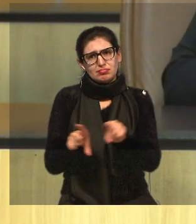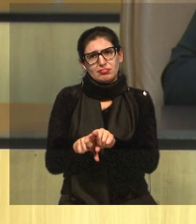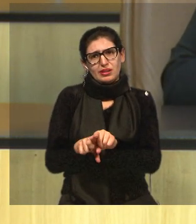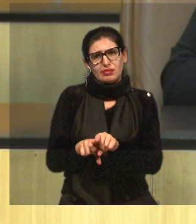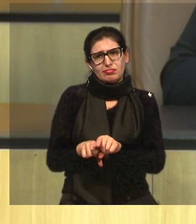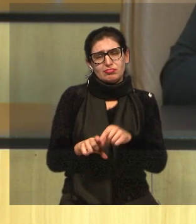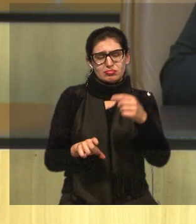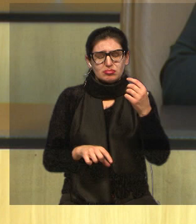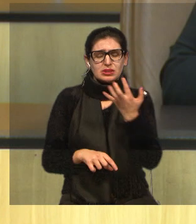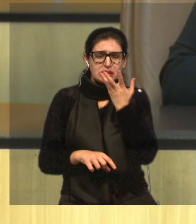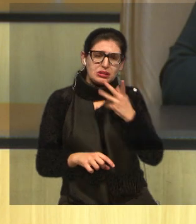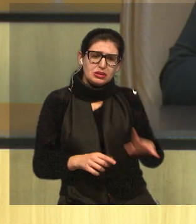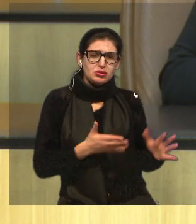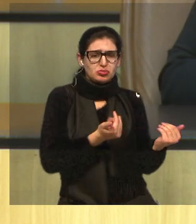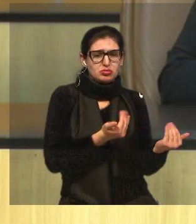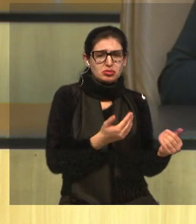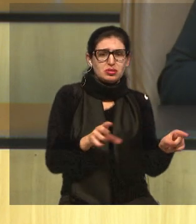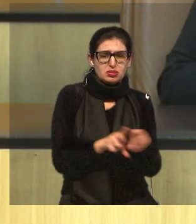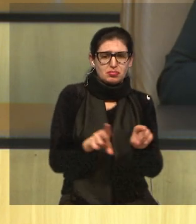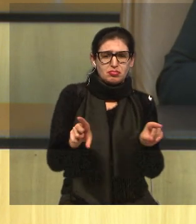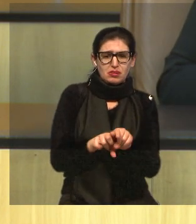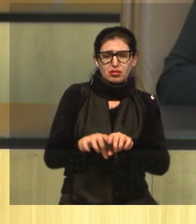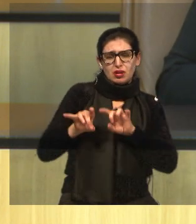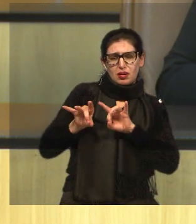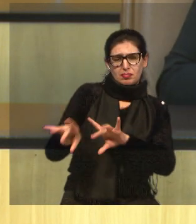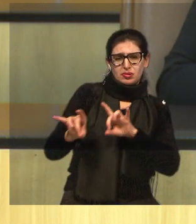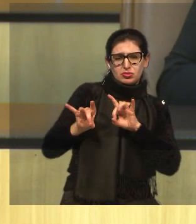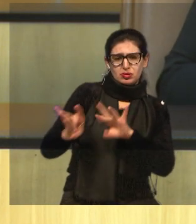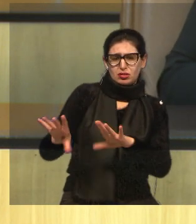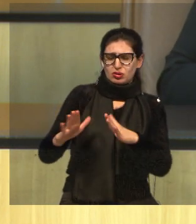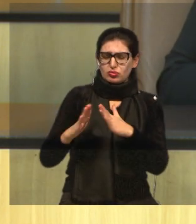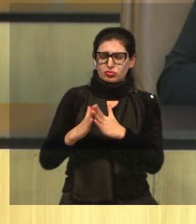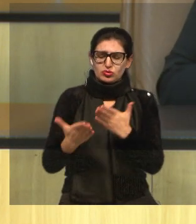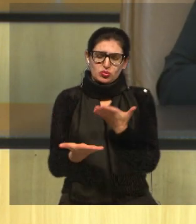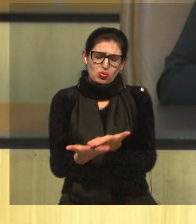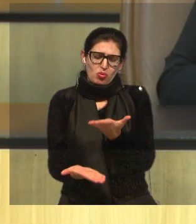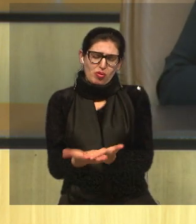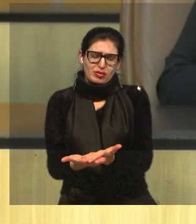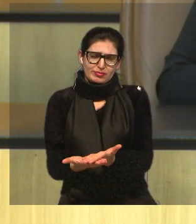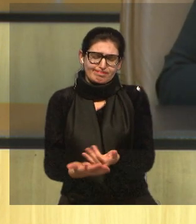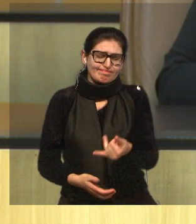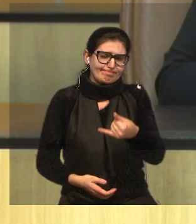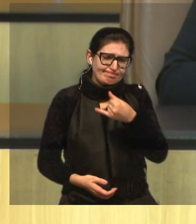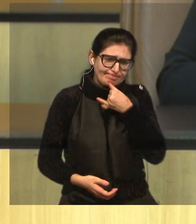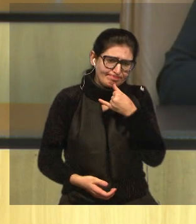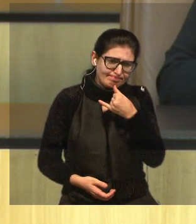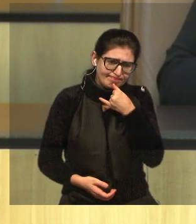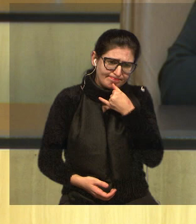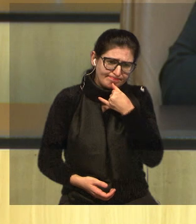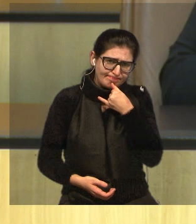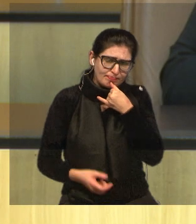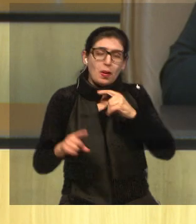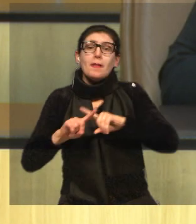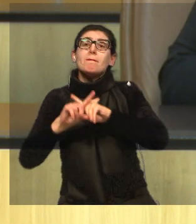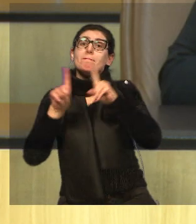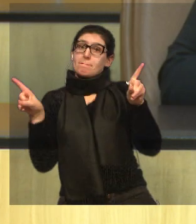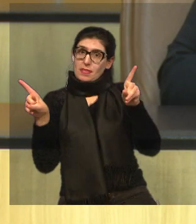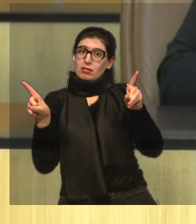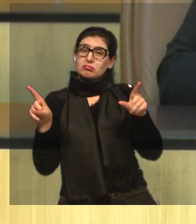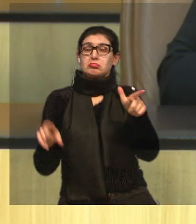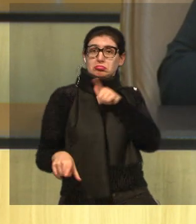escolares. Mas nós temos que lembrar que temos muitas conquistas que foram